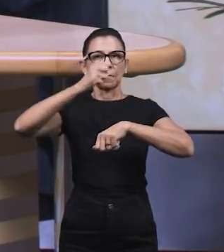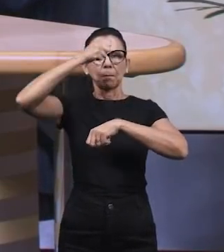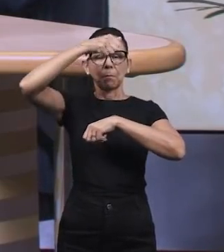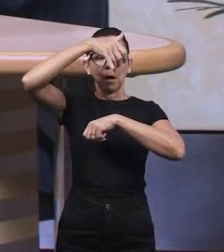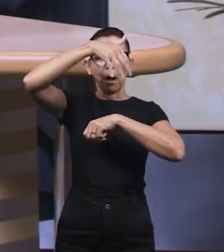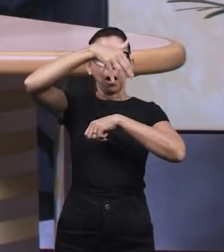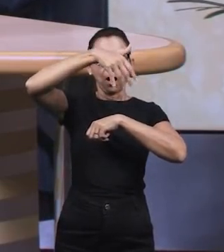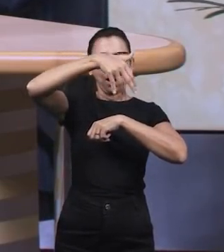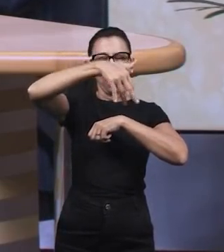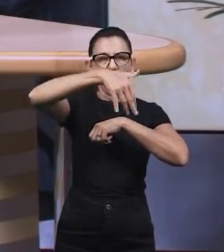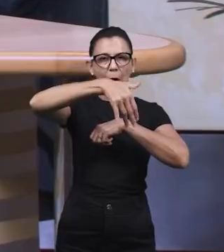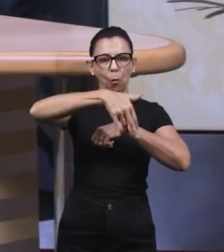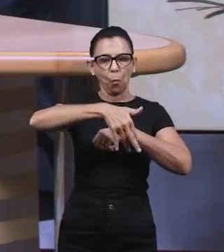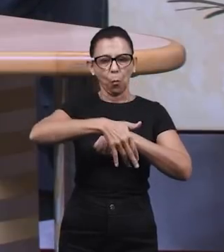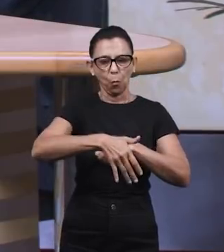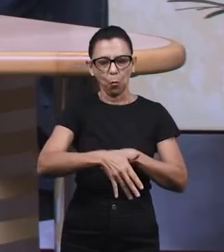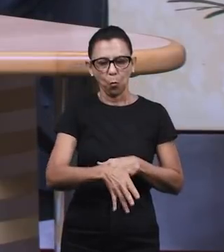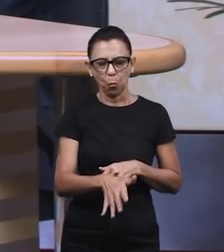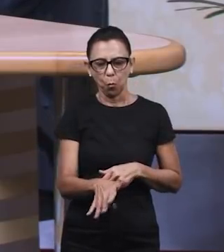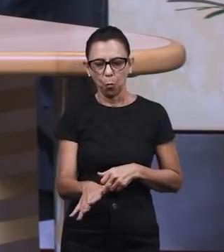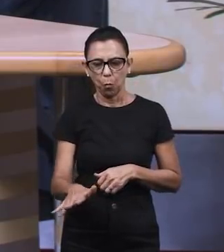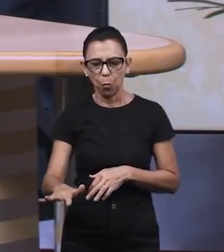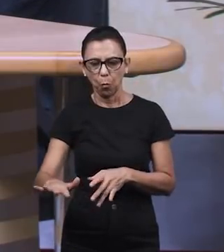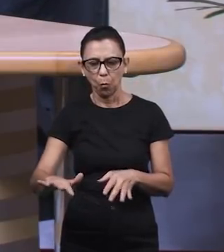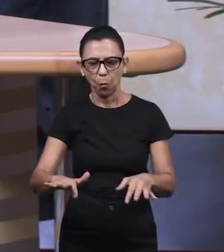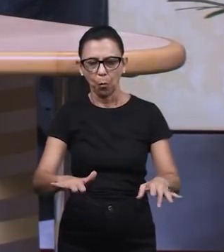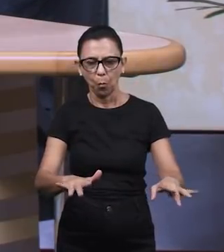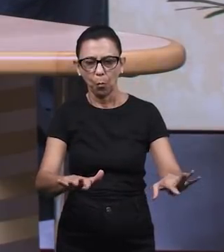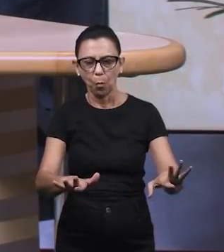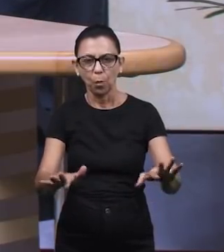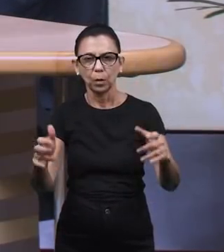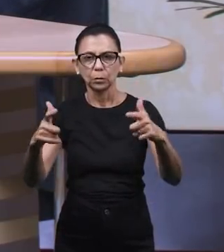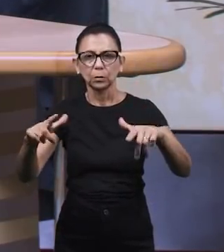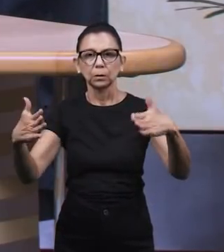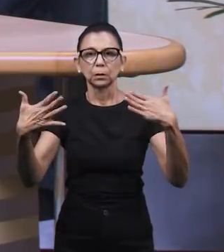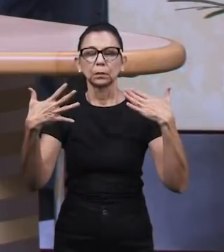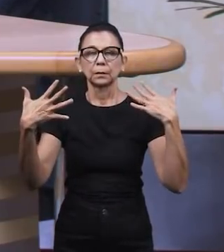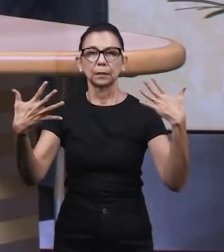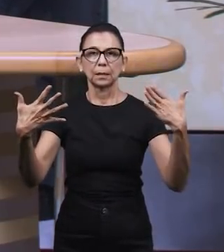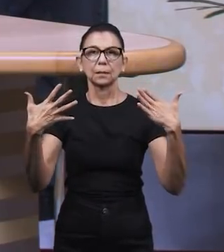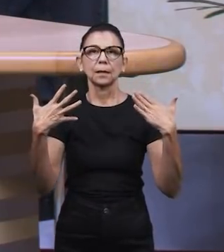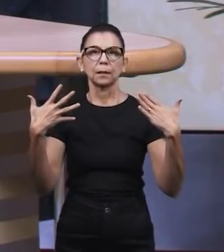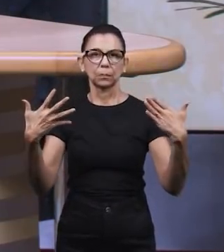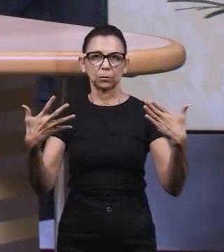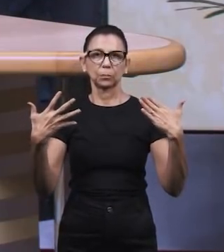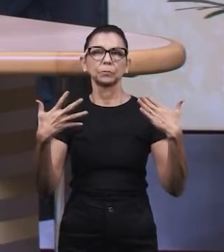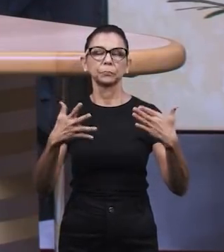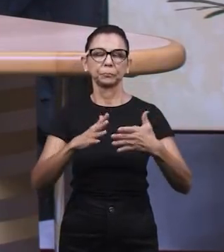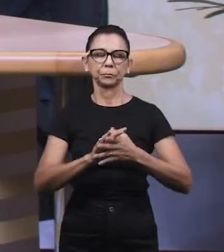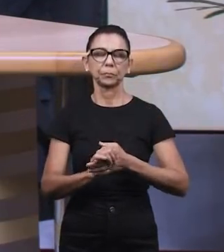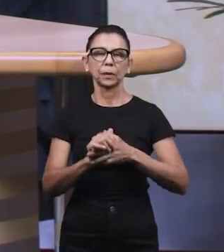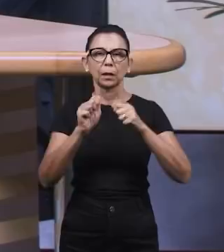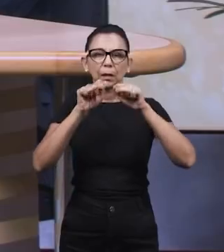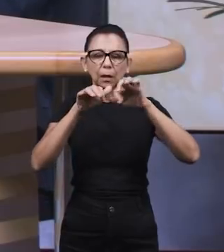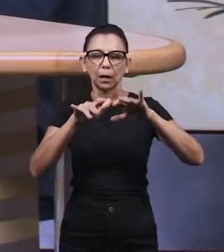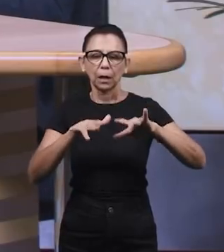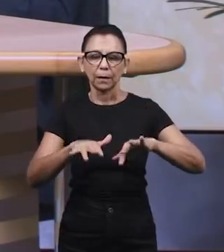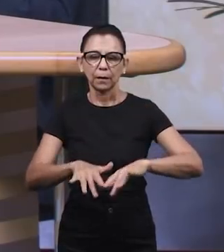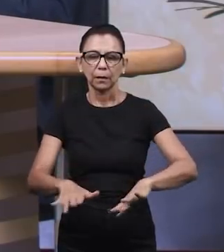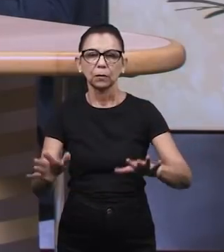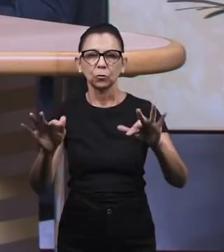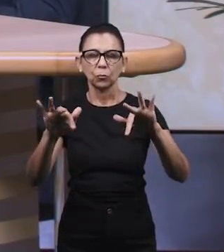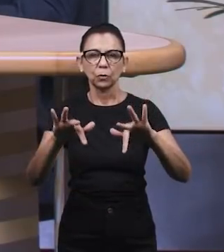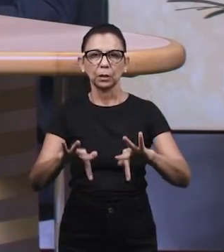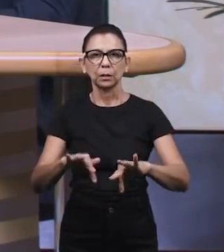regiões montanhosas do Hebron e vem corta ali o deserto e chega cá embaixo na parte mais baixa, que é o Mar Morto, deságua